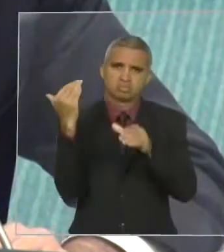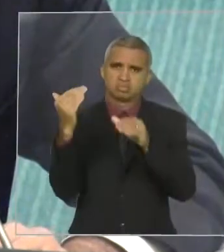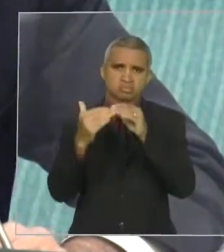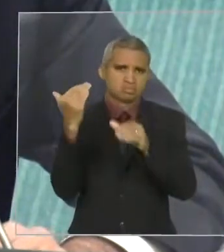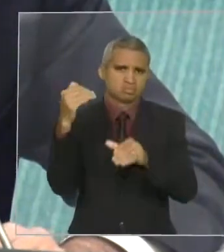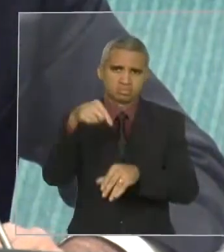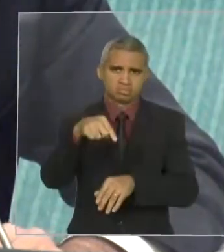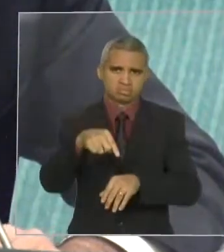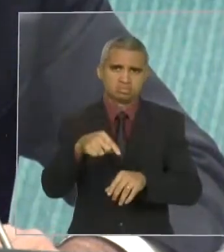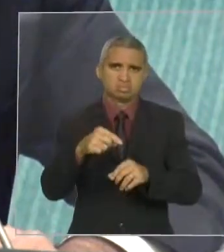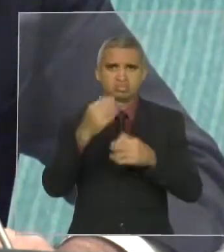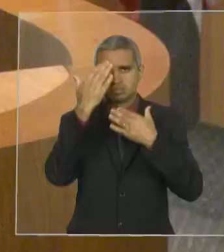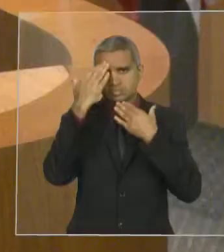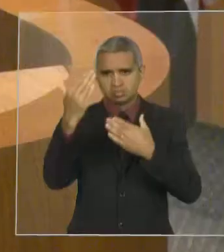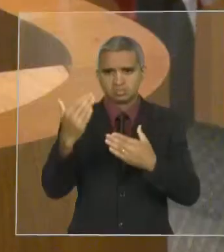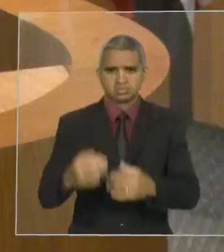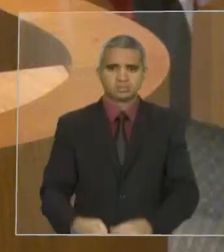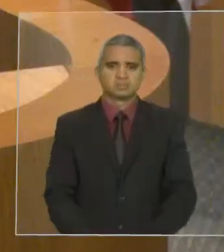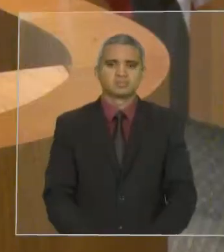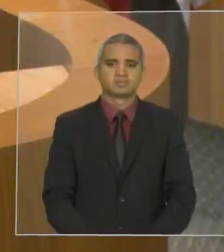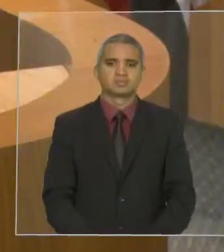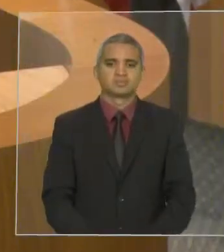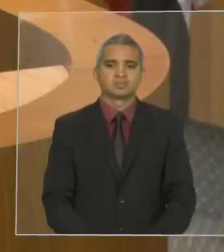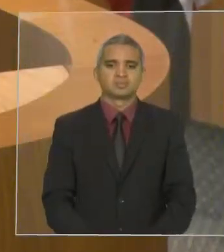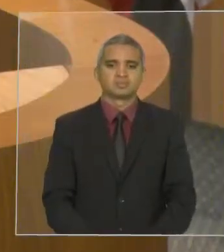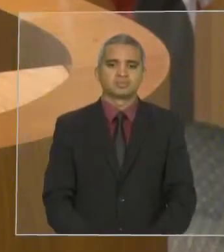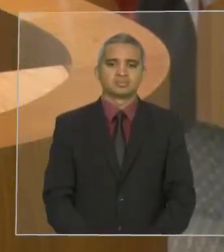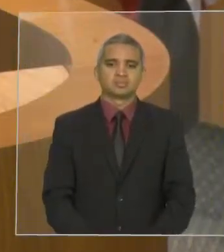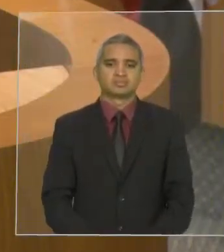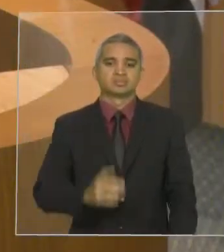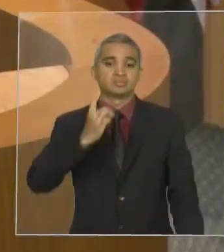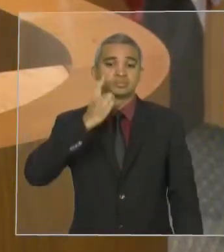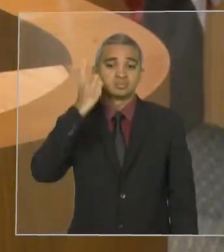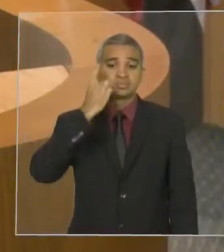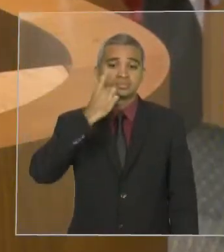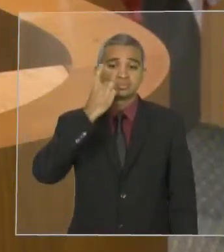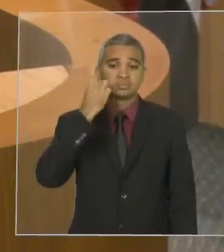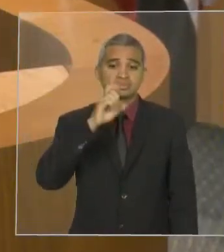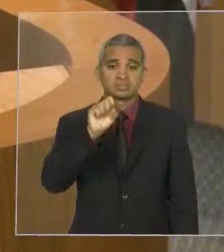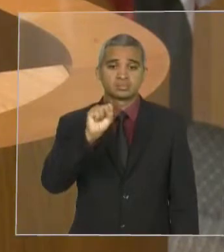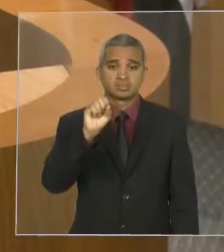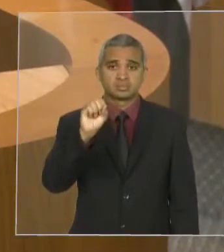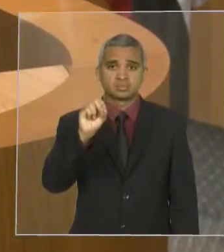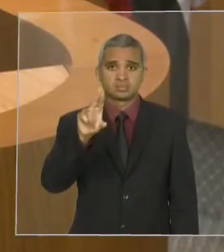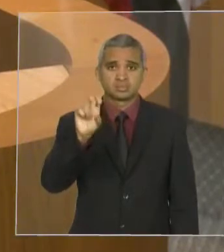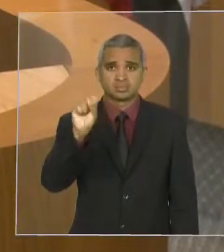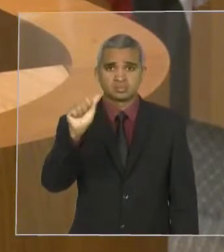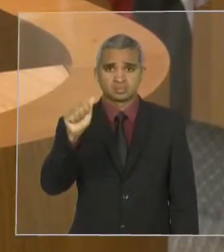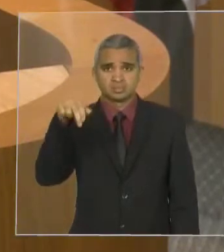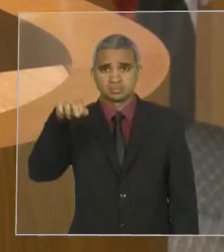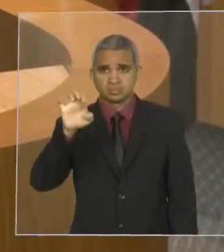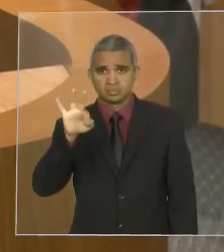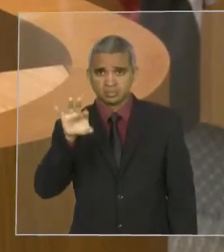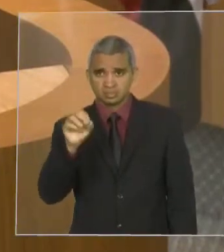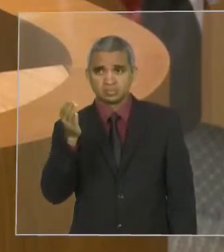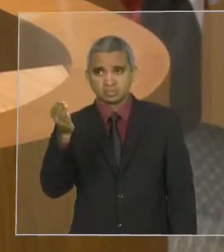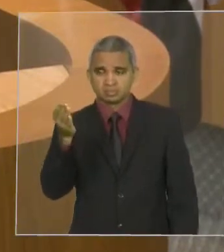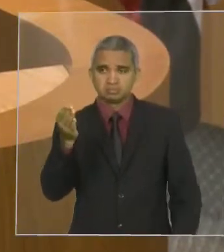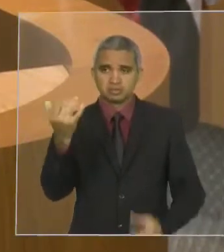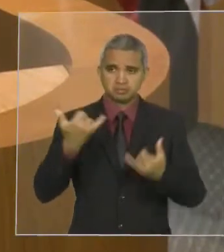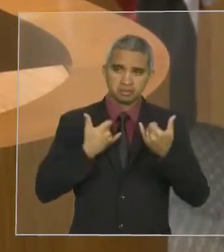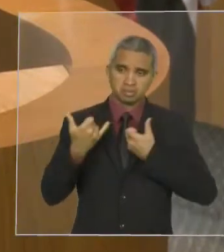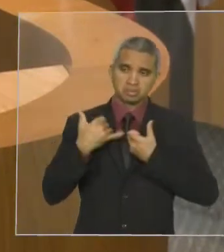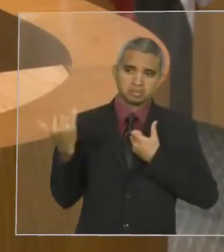no plenário. Muito obrigado. Deputado Souza Neto, Vossa Excelência traz uma informação importante. Vossa Excelência foi membro da Comissão de Meio Ambiente,